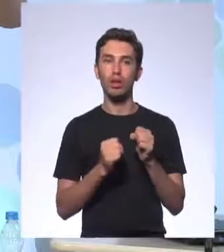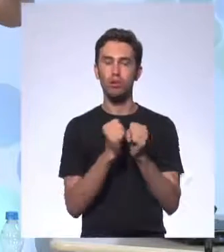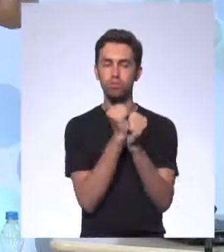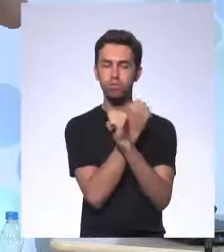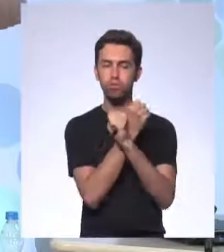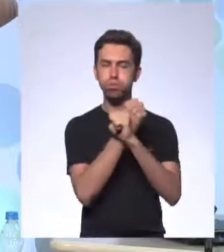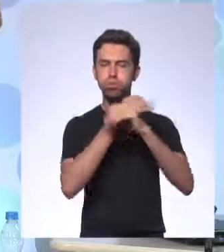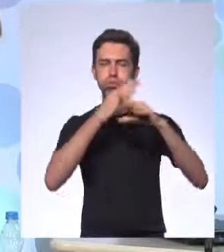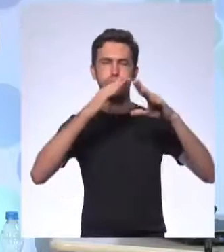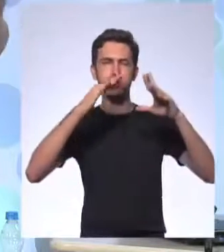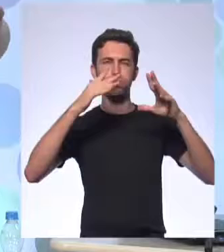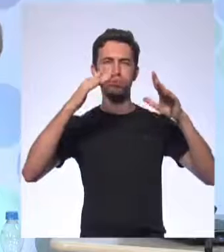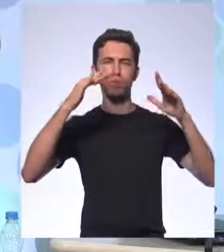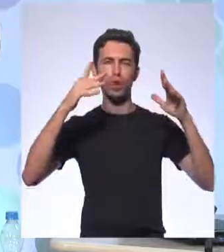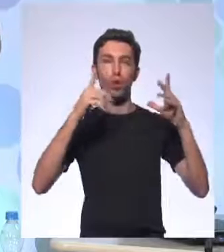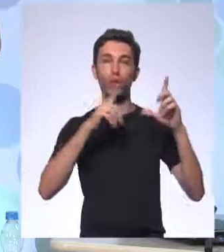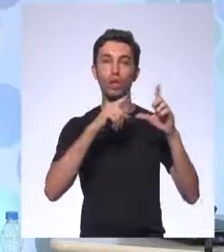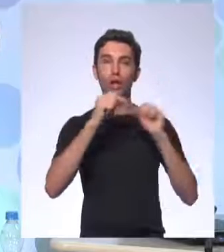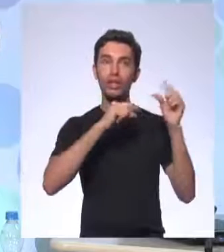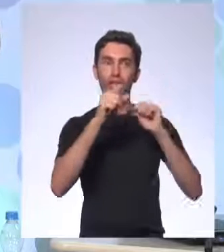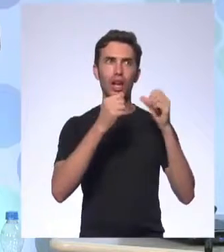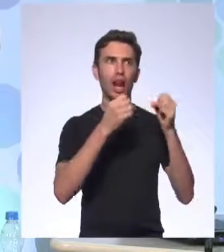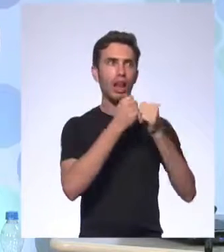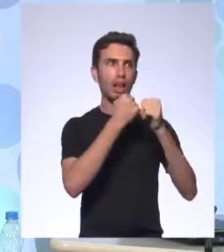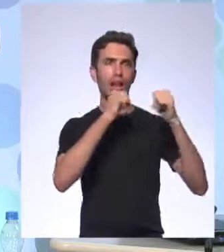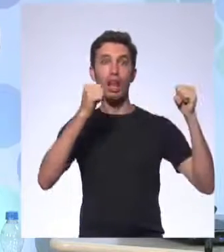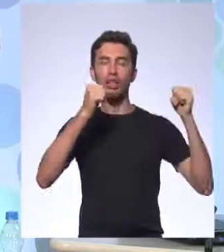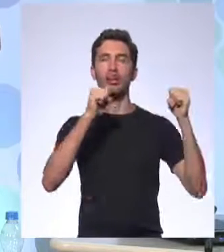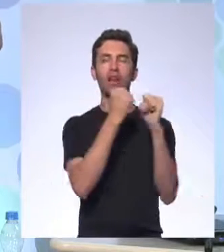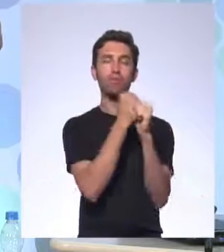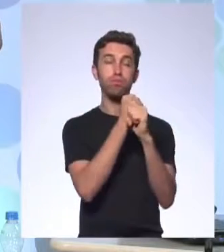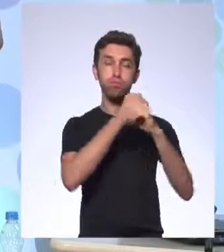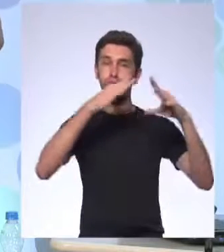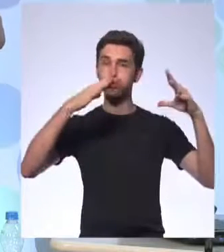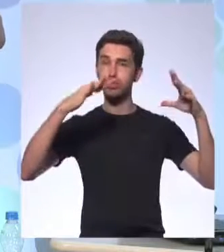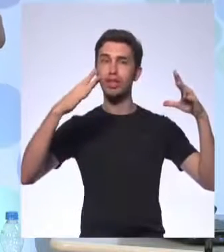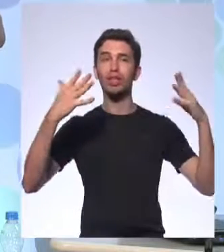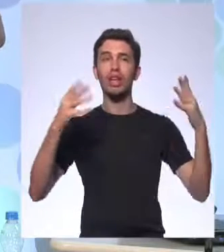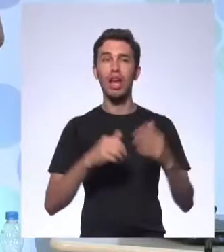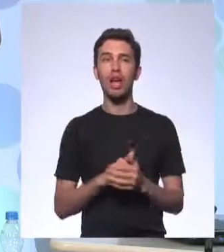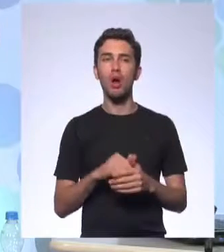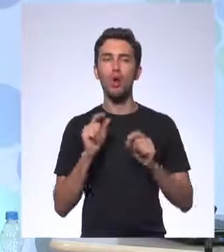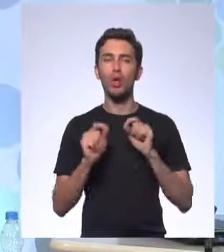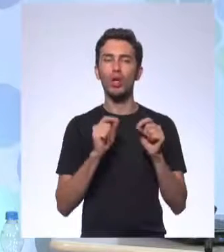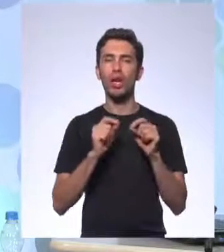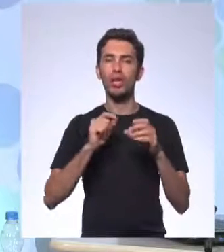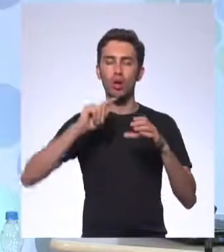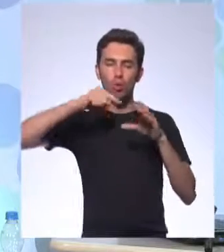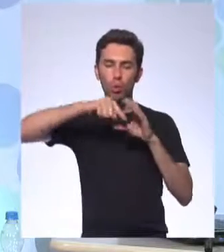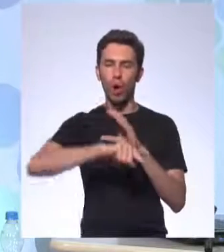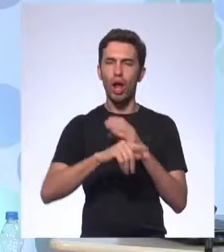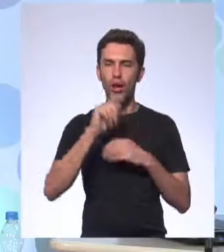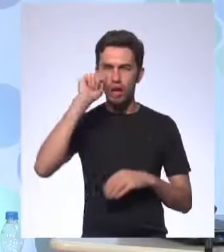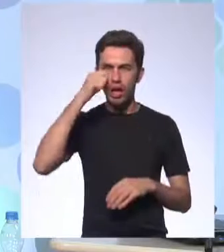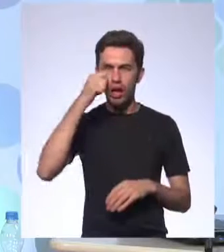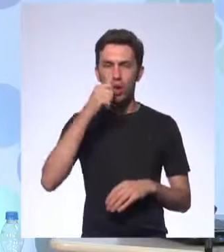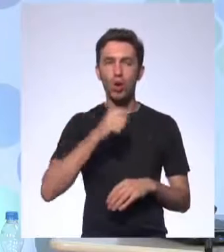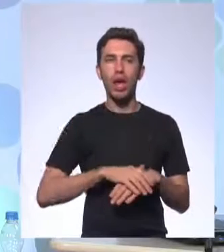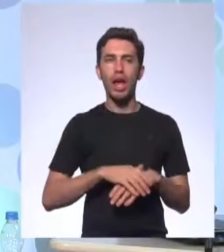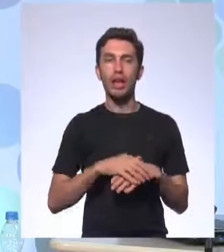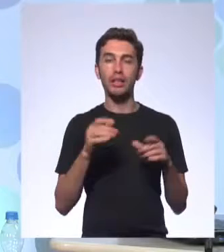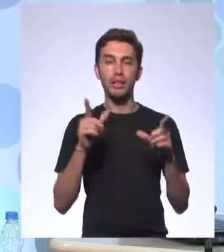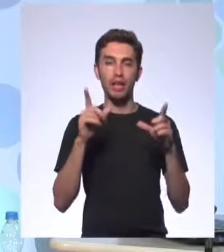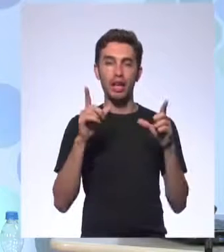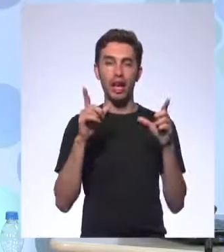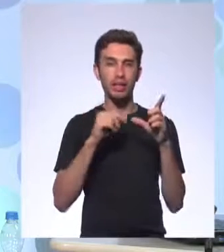de uma superestrela. O que é um buraco negro na teoria? Na teoria é isso daqui, ó. Você tem o nascimento da estrela, ela vai nascendo,